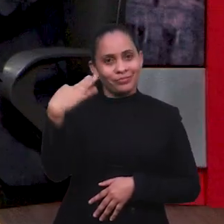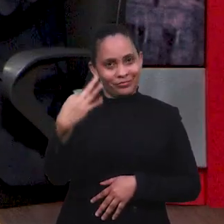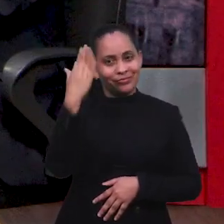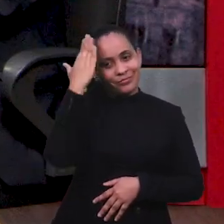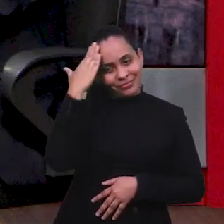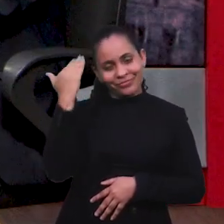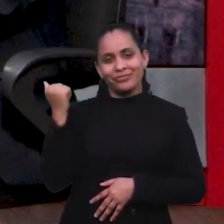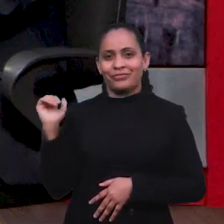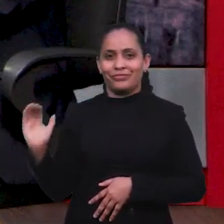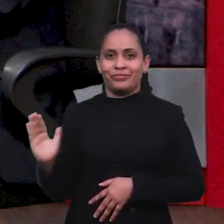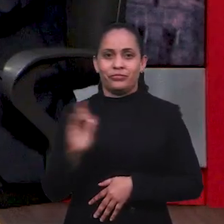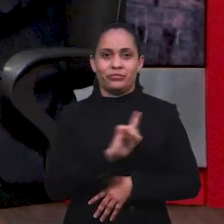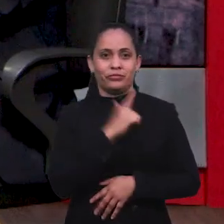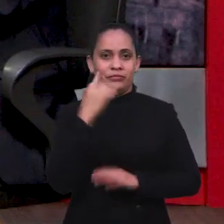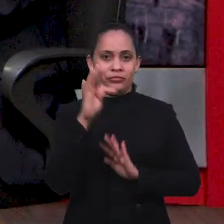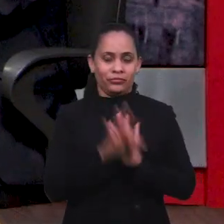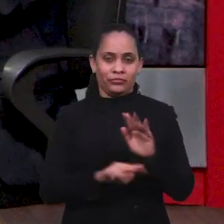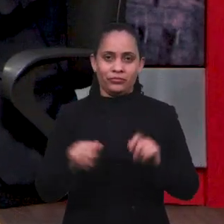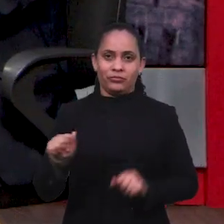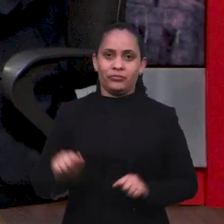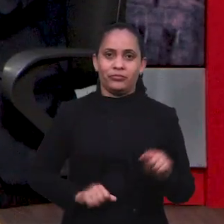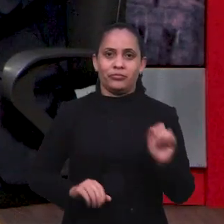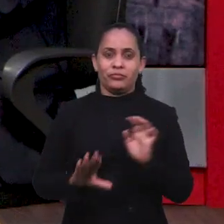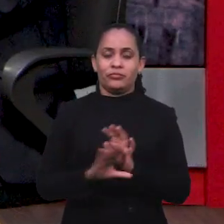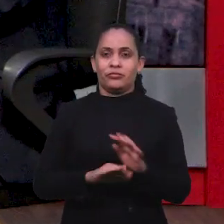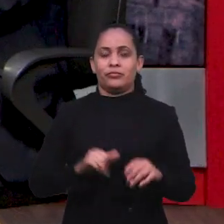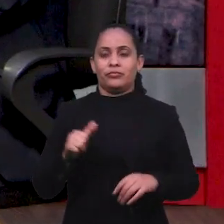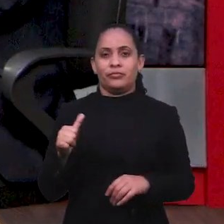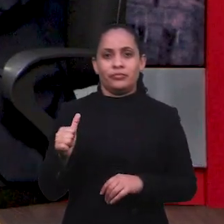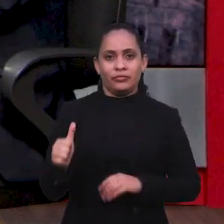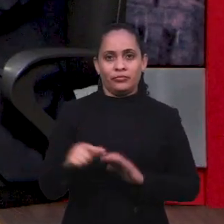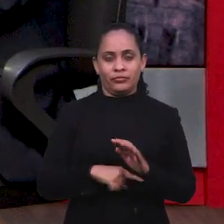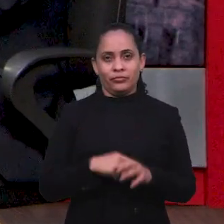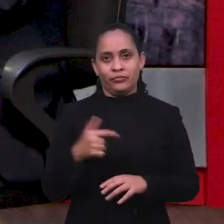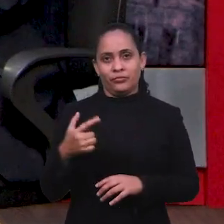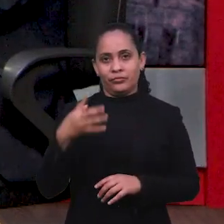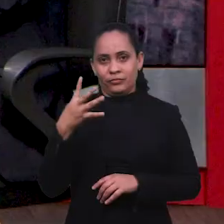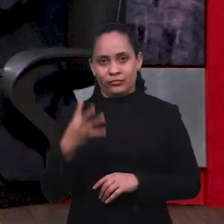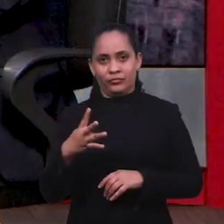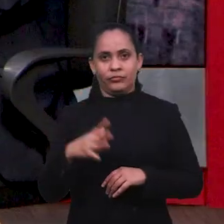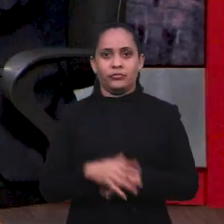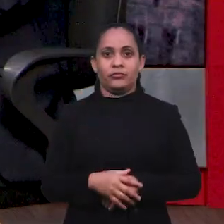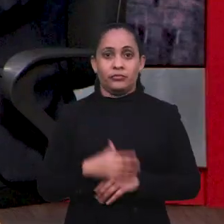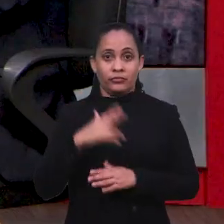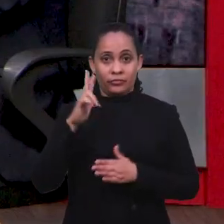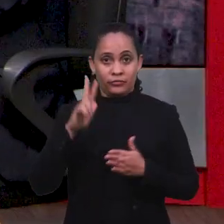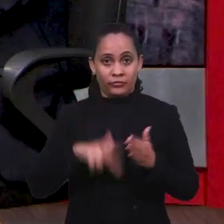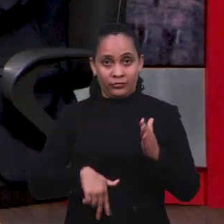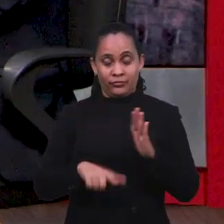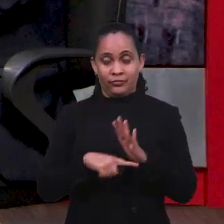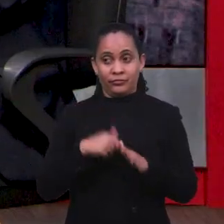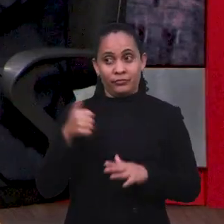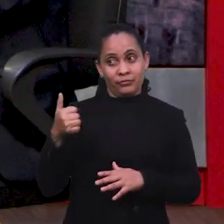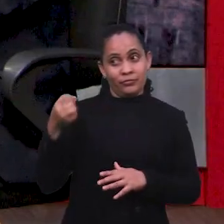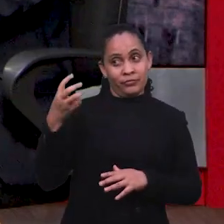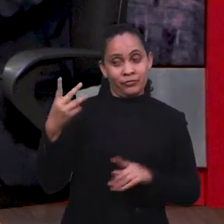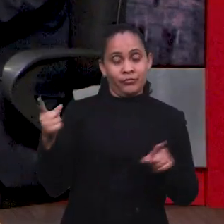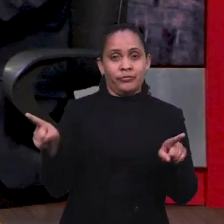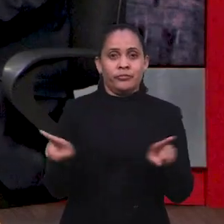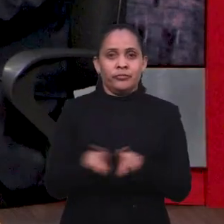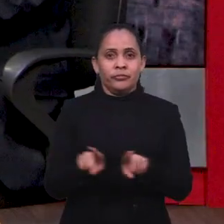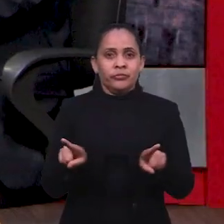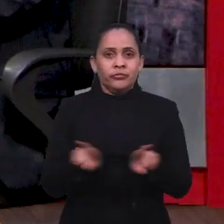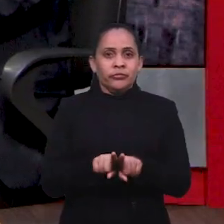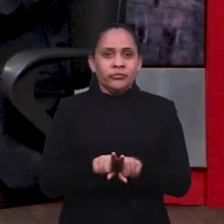E outro texto é em Atos dos Apóstolos, capítulo 1, verso 14. Vou até ler o verso 13 também para dar